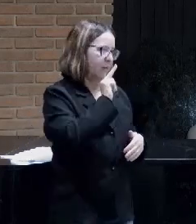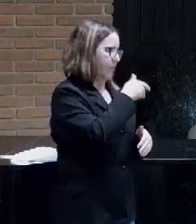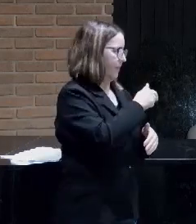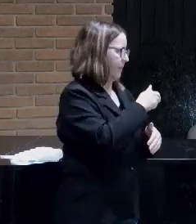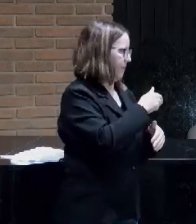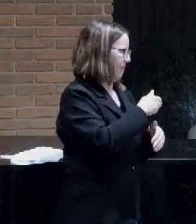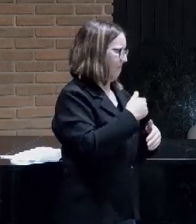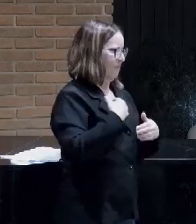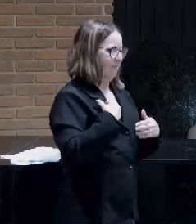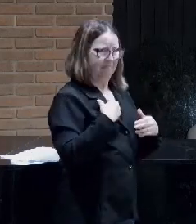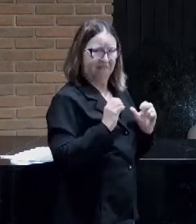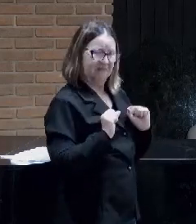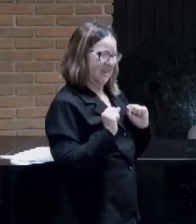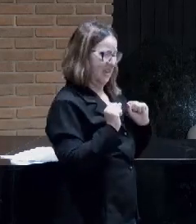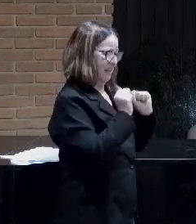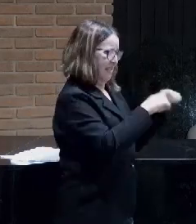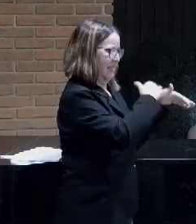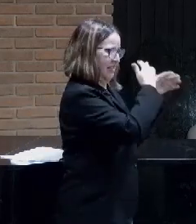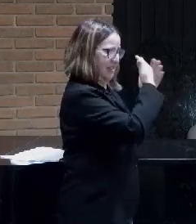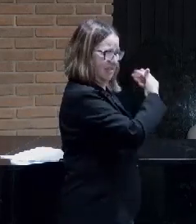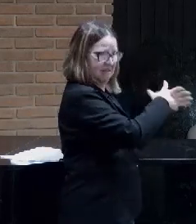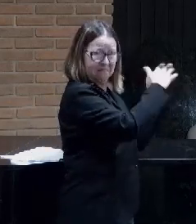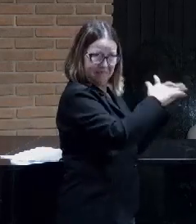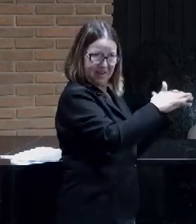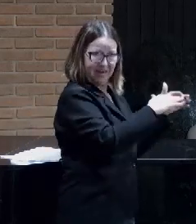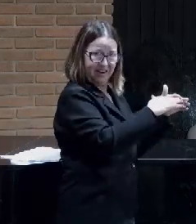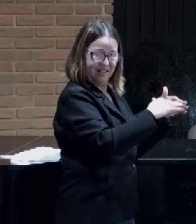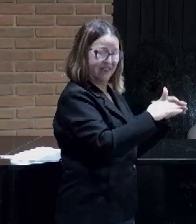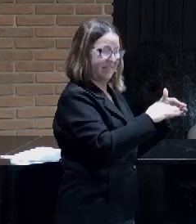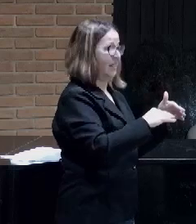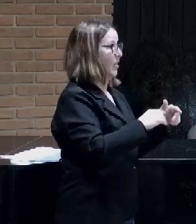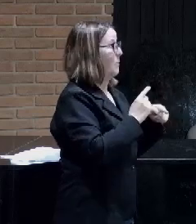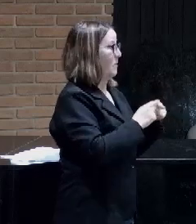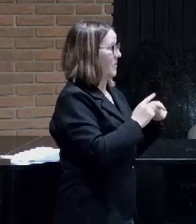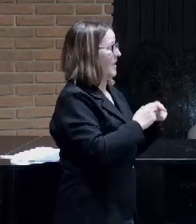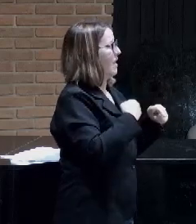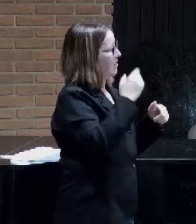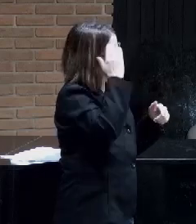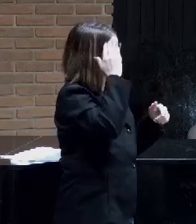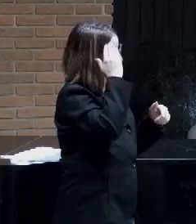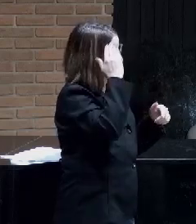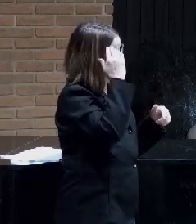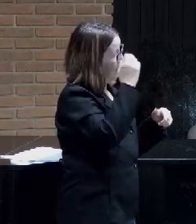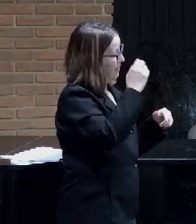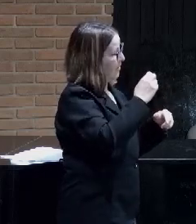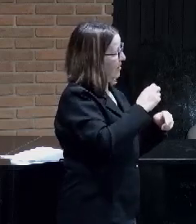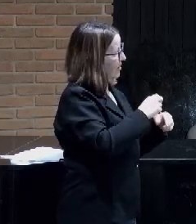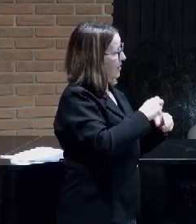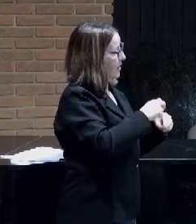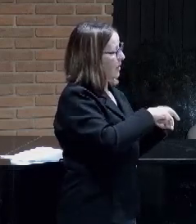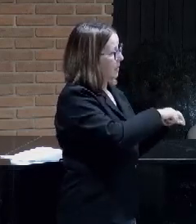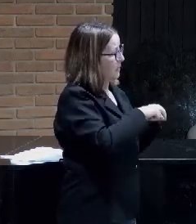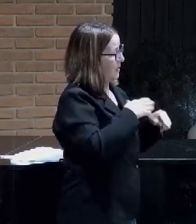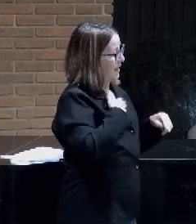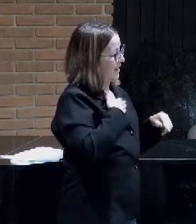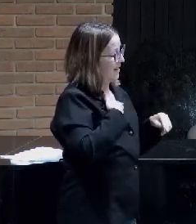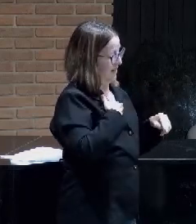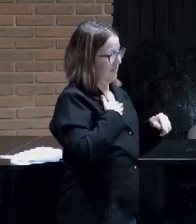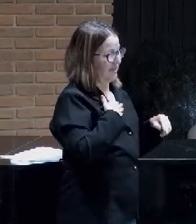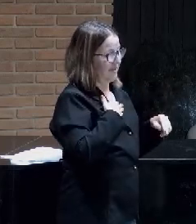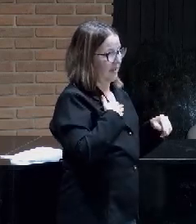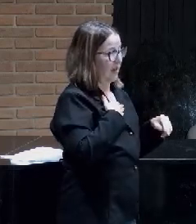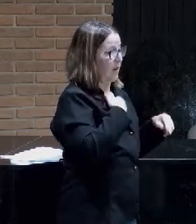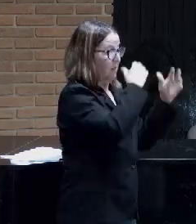peguem-me e me lancem no mar. Então o mar ficará calmo, porque eu sei que por minha causa essa grande tempestade caiu sobre